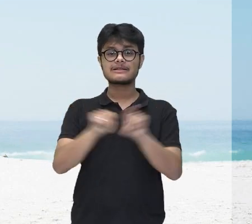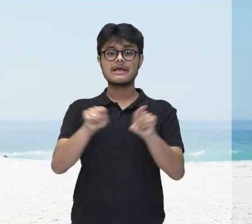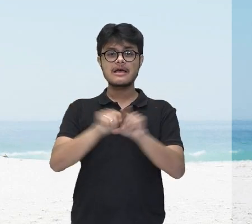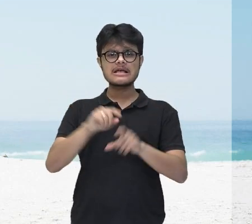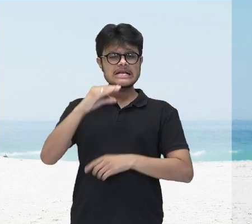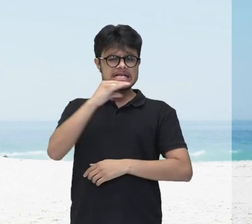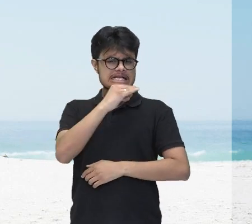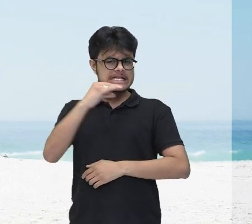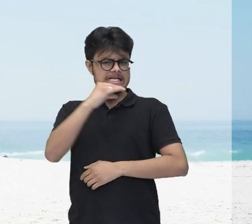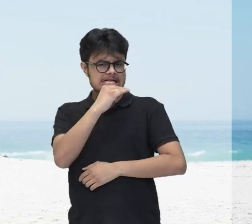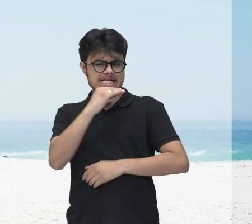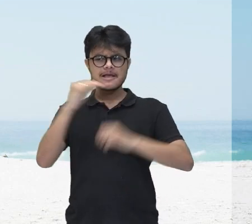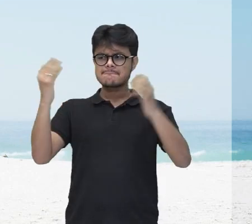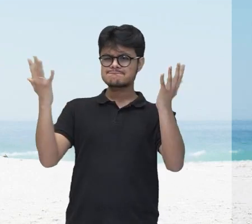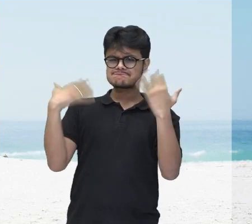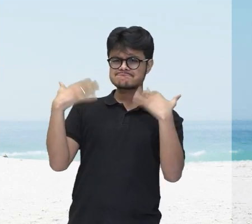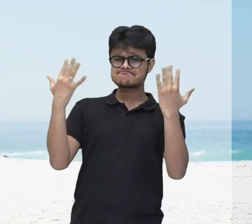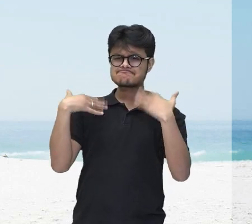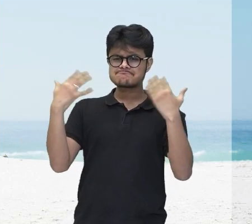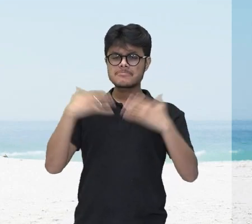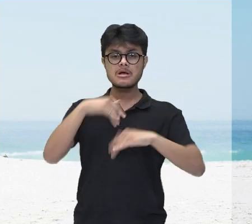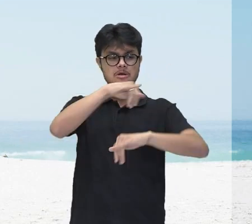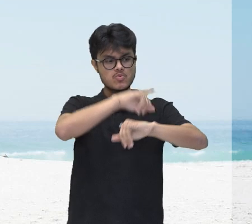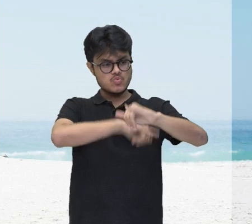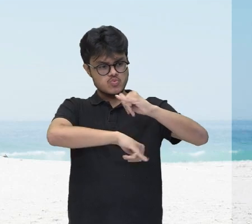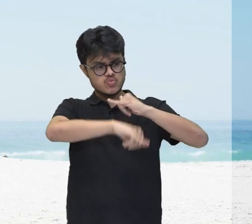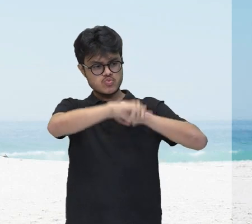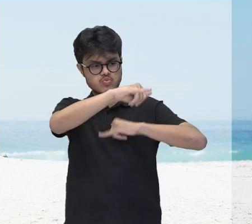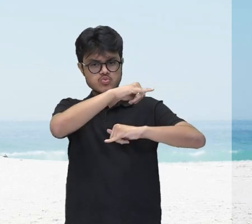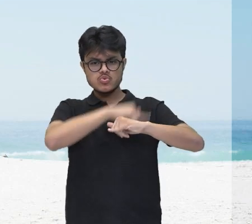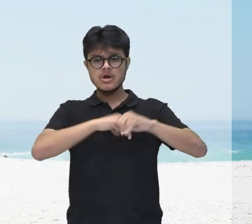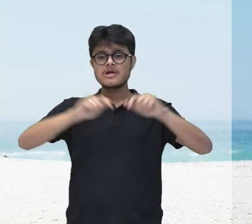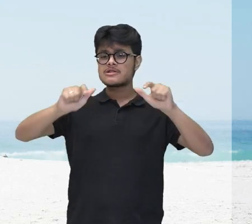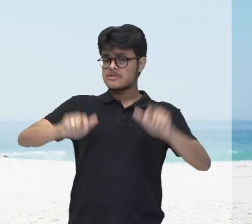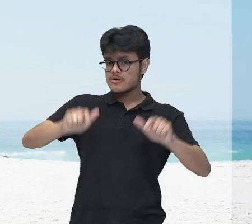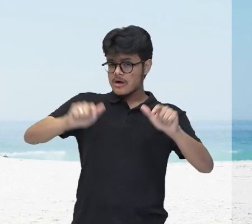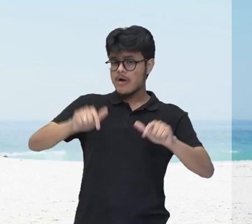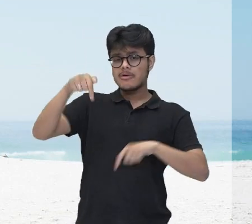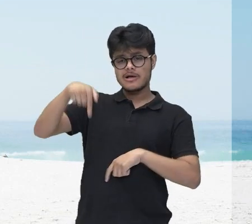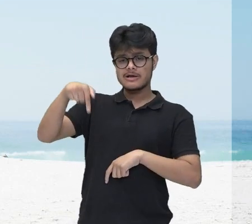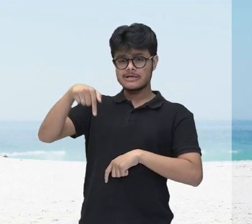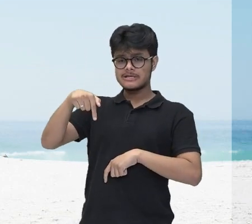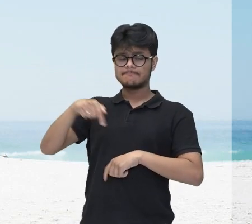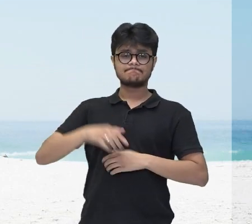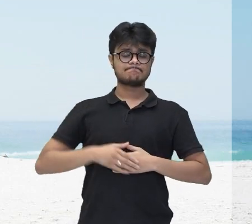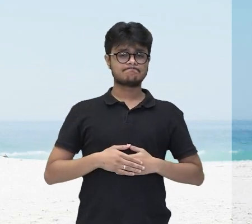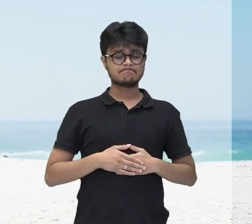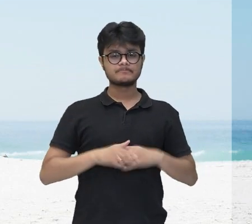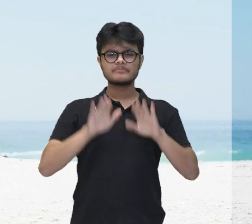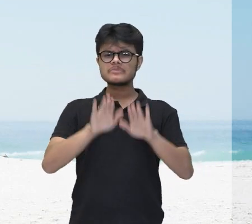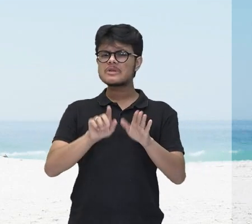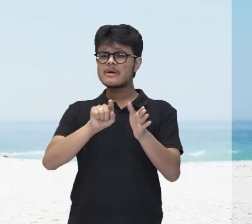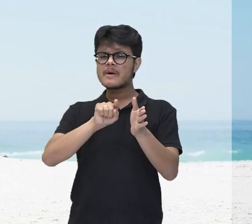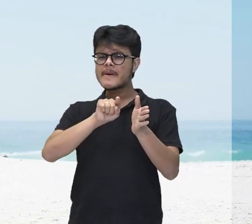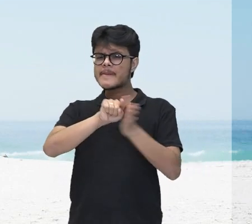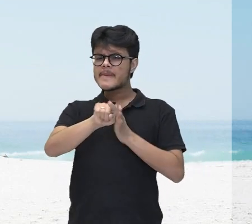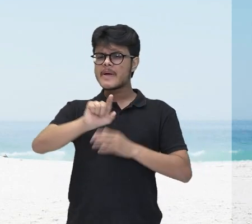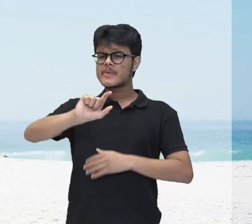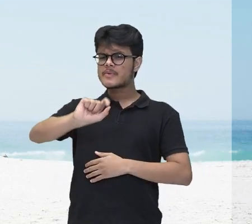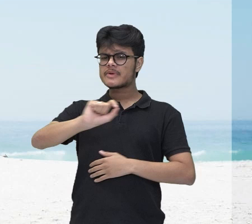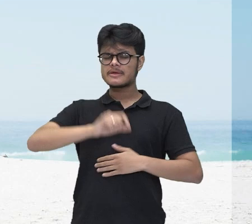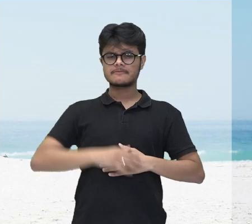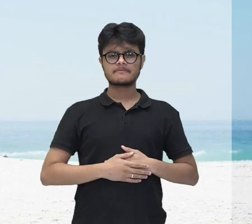de radiação que acontecem no ambiente como uma praia, por exemplo. E aí eu tenho uma pergunta aqui para vocês,